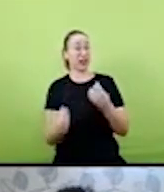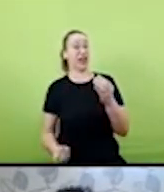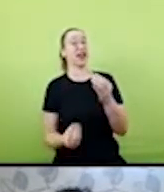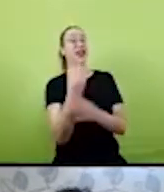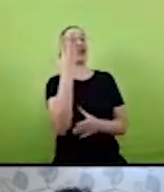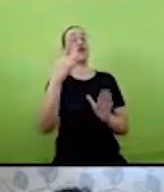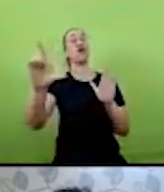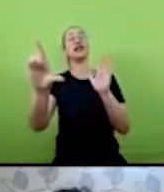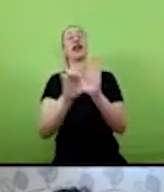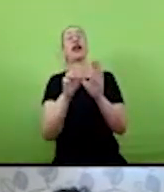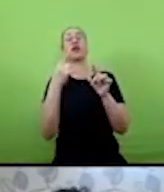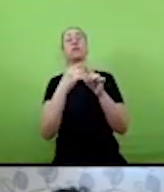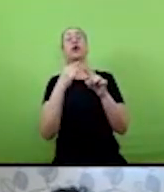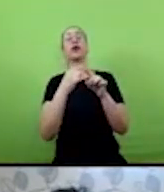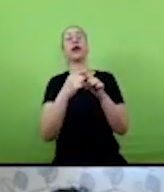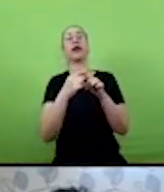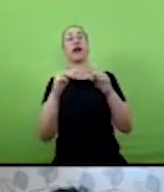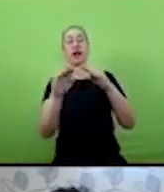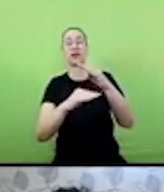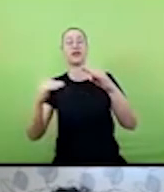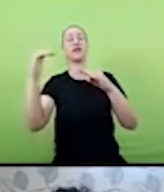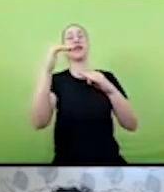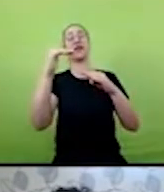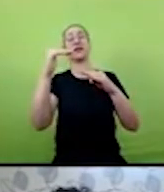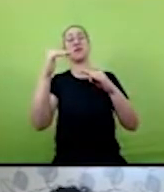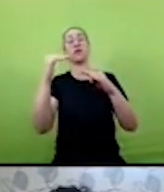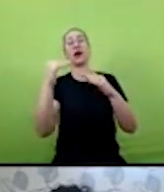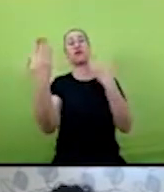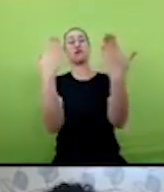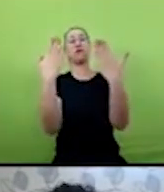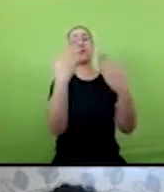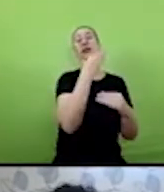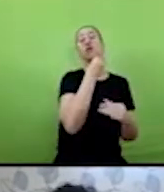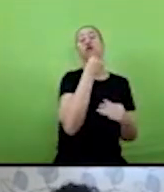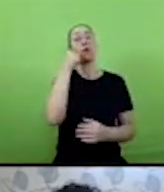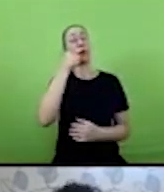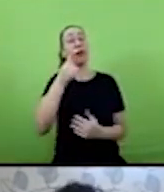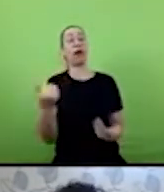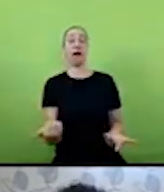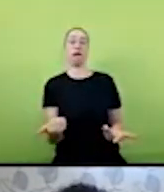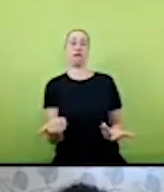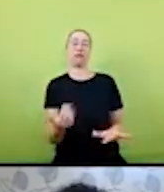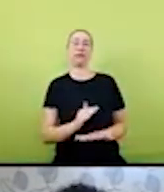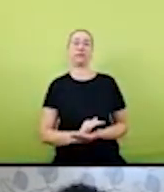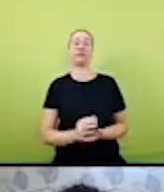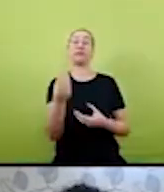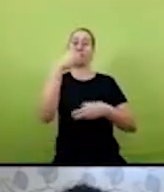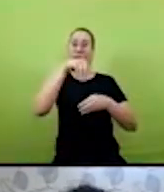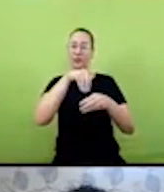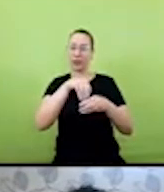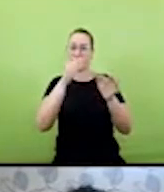histórica, cultural, de poder nas relações familiares. Então, dentro de casa, quem é que mais